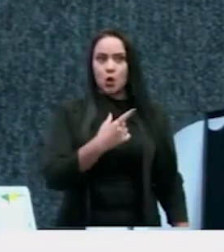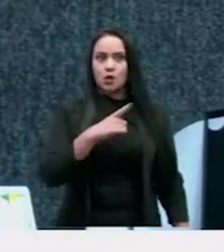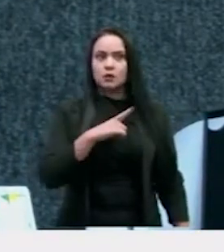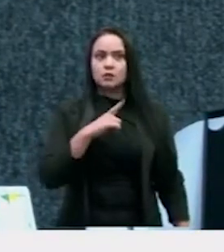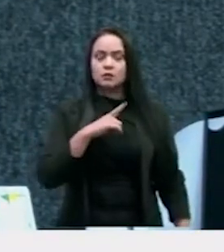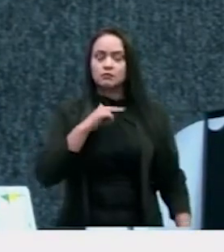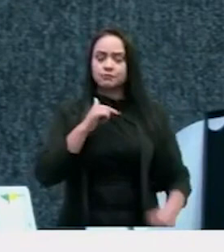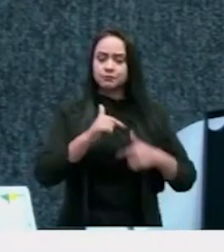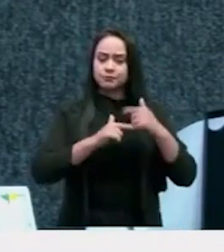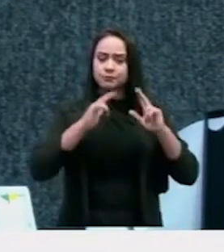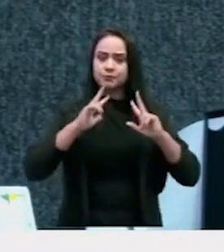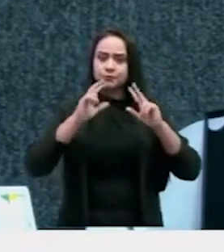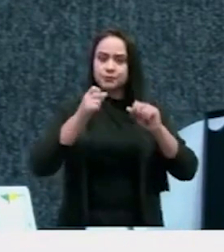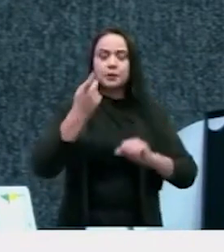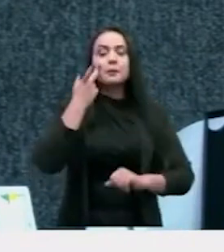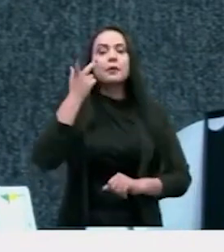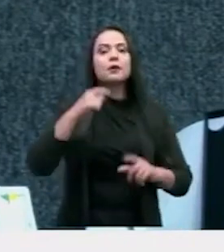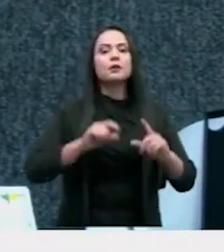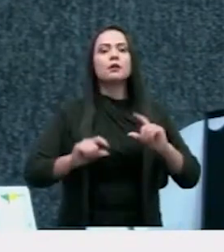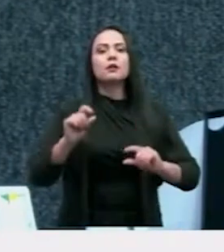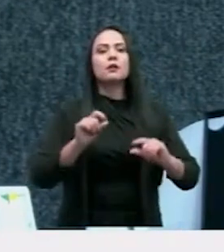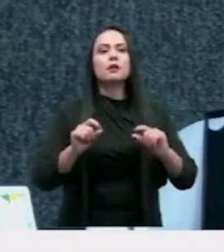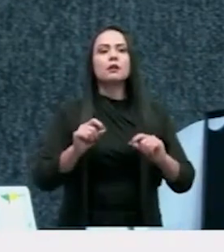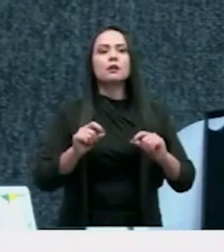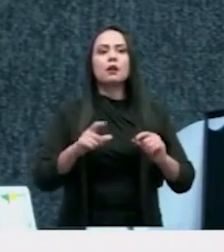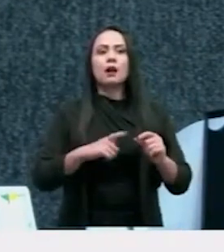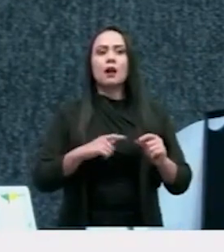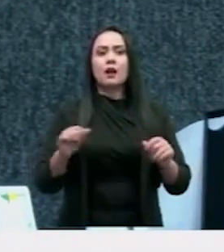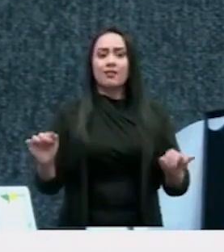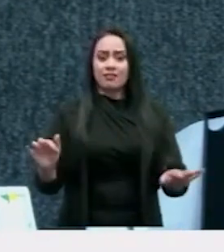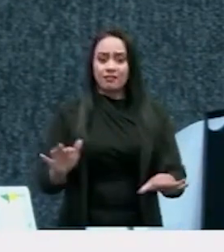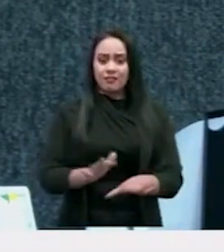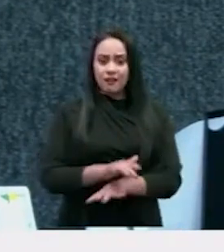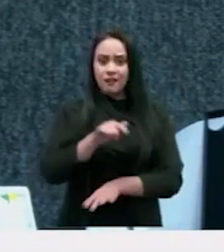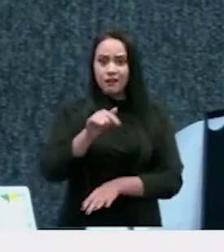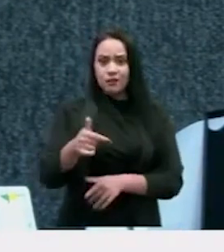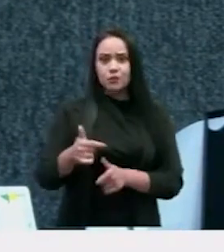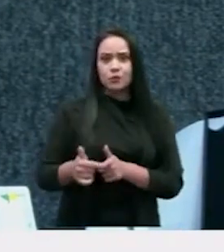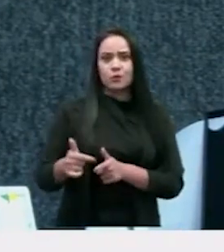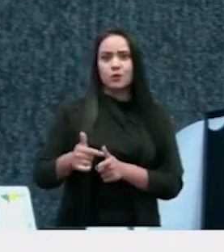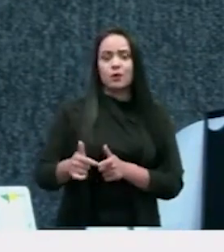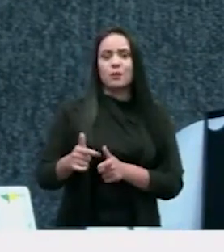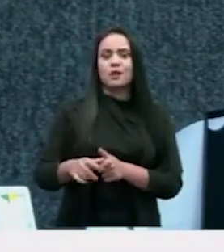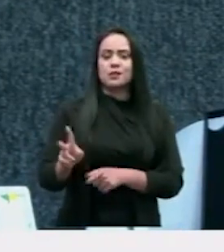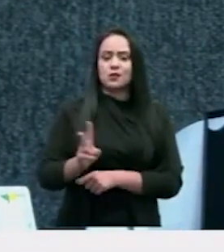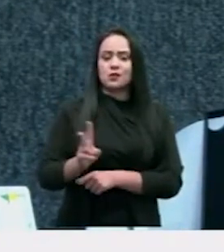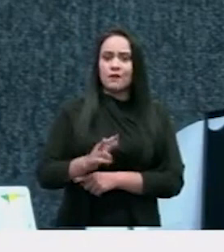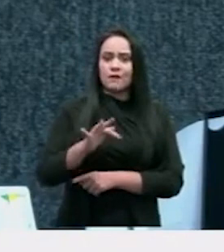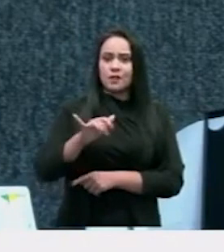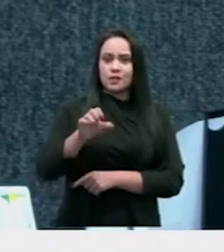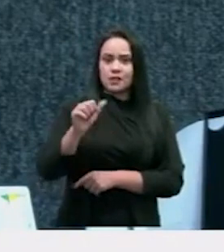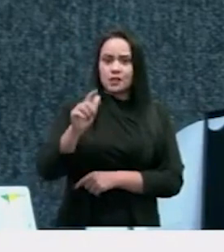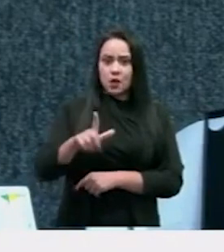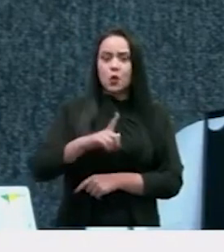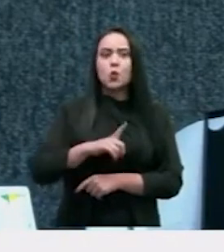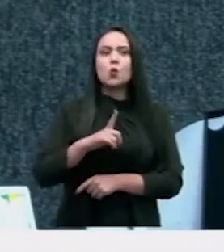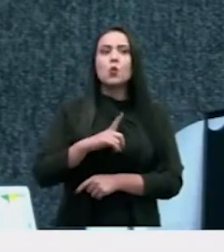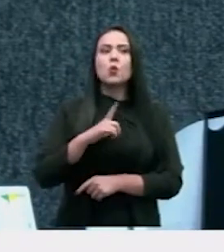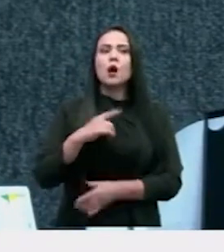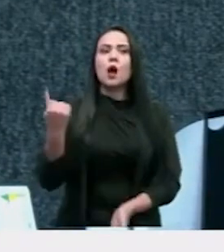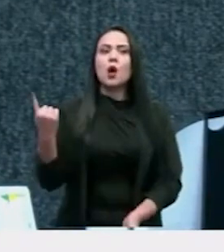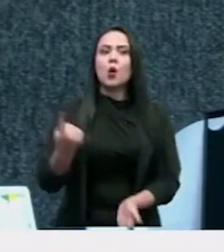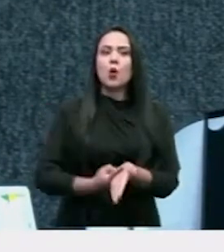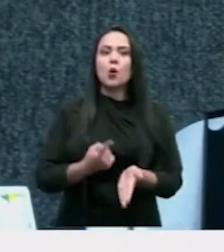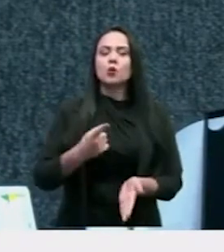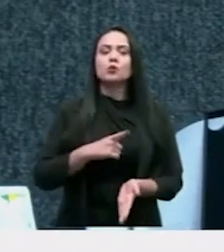intensamente para desfazer esses gargalos em relação às execuções fiscais celebramos acordo com